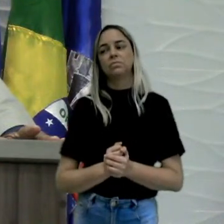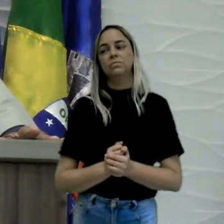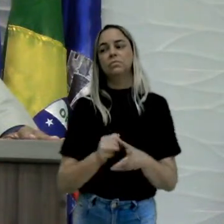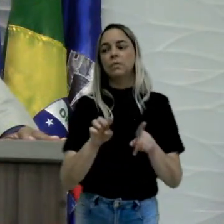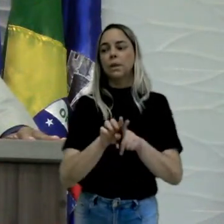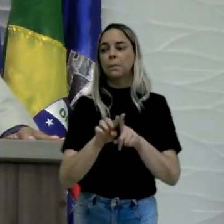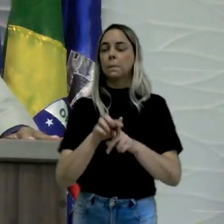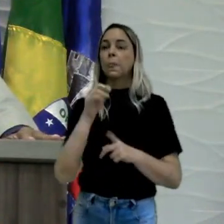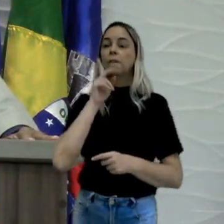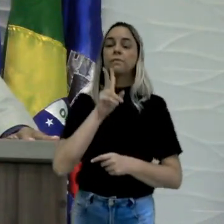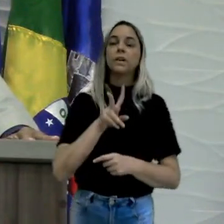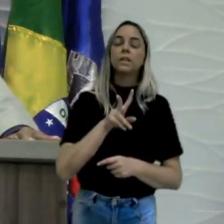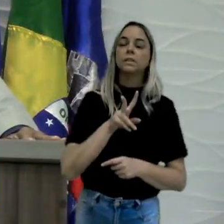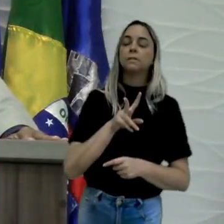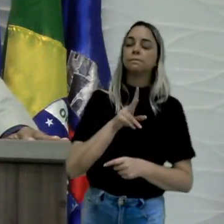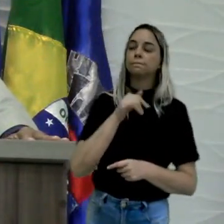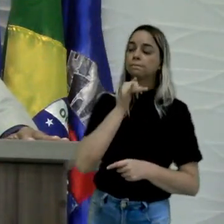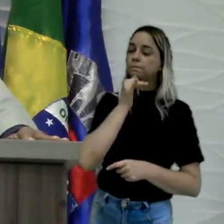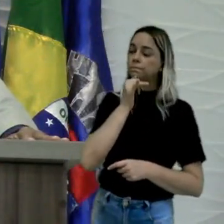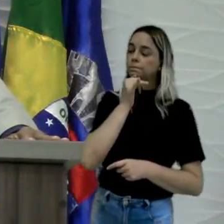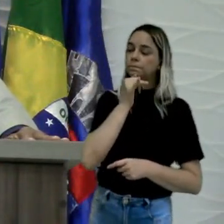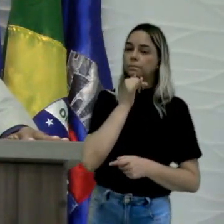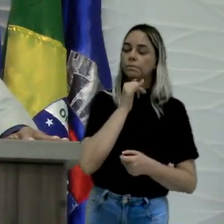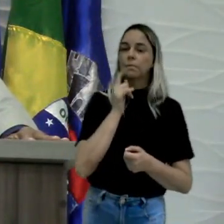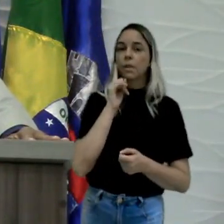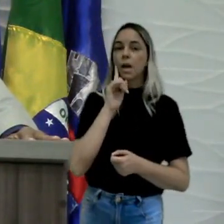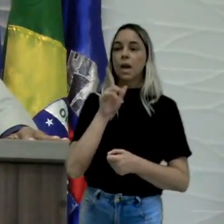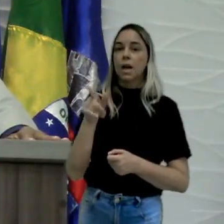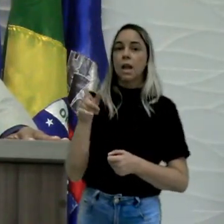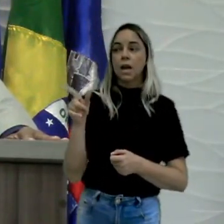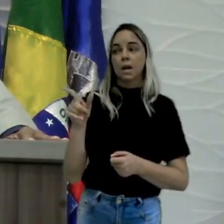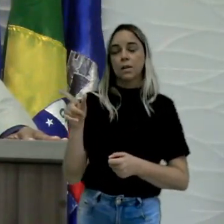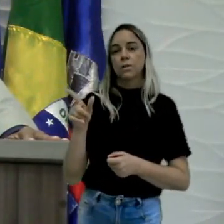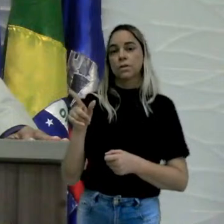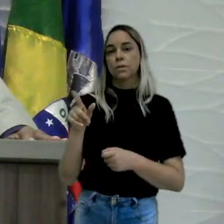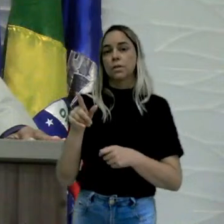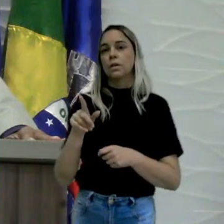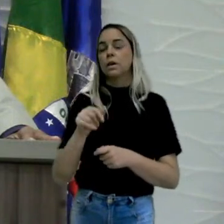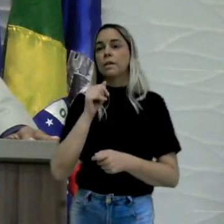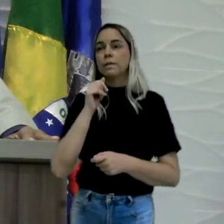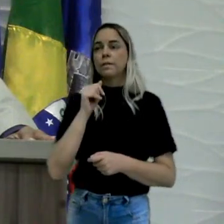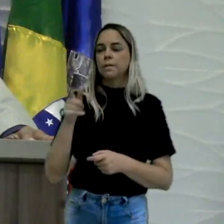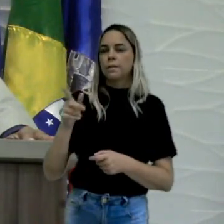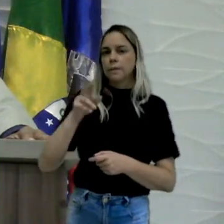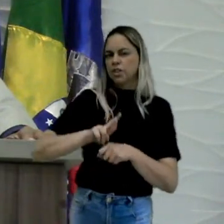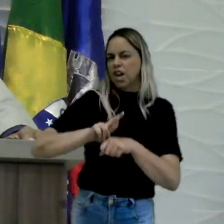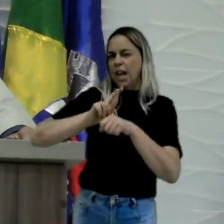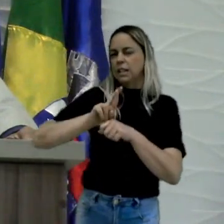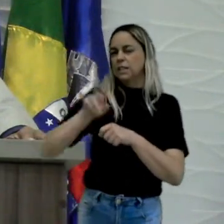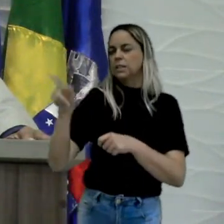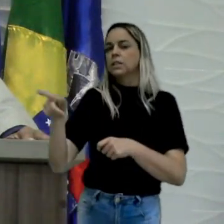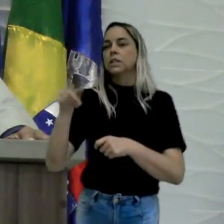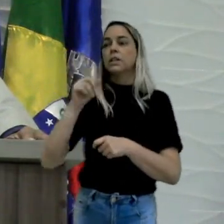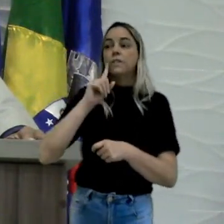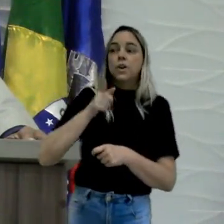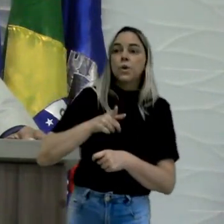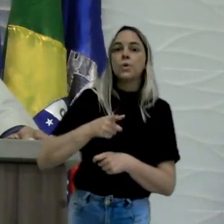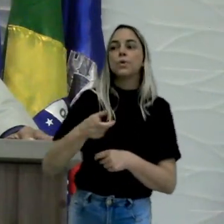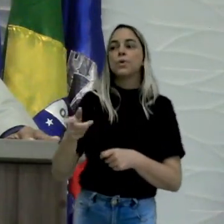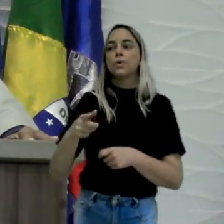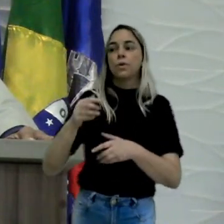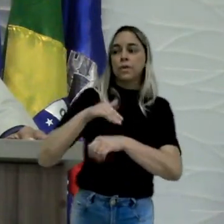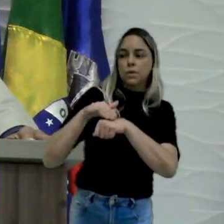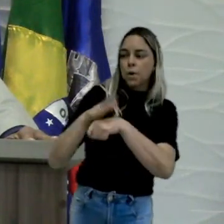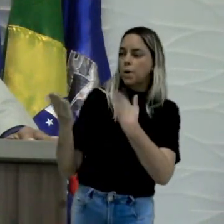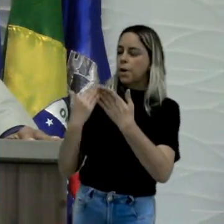uma peça até grande, entrei lá dentro, casei com ele, ele mostrou, abriu as portas, eu fui e cobrei. Sai cobrando isso, bora, cobre, que você está certo,